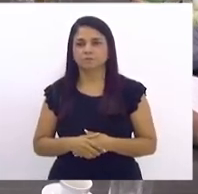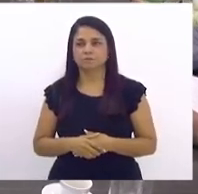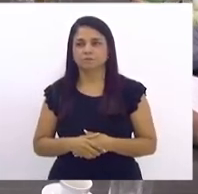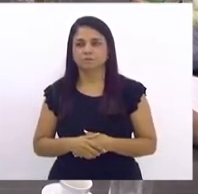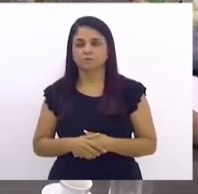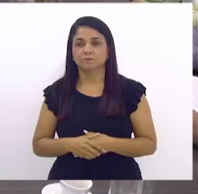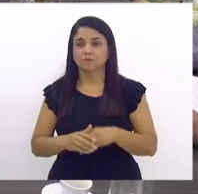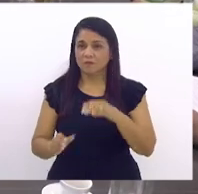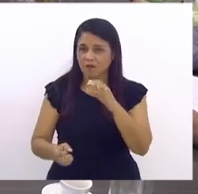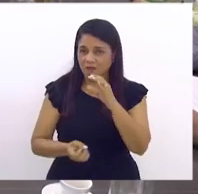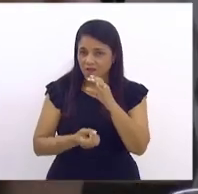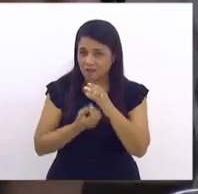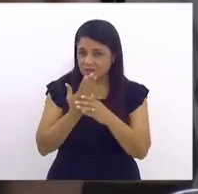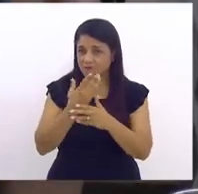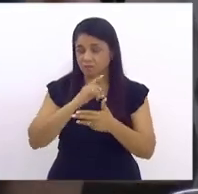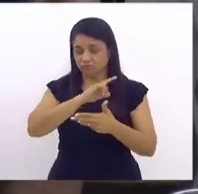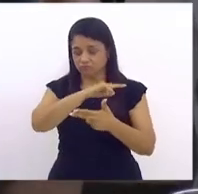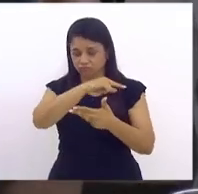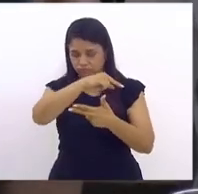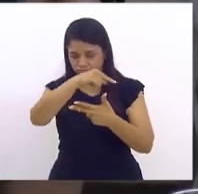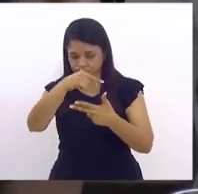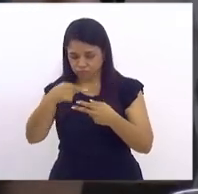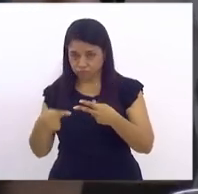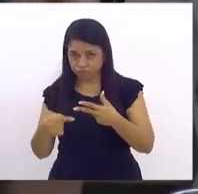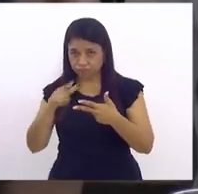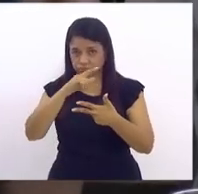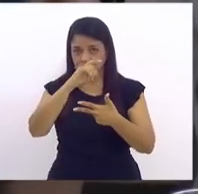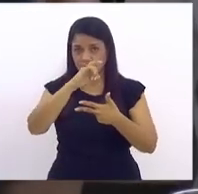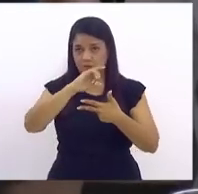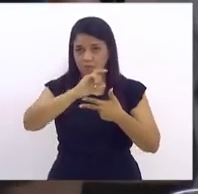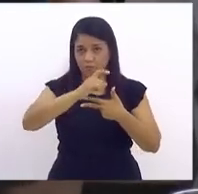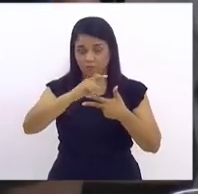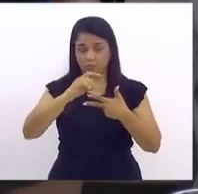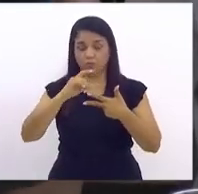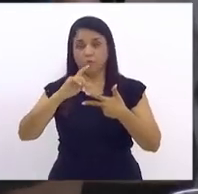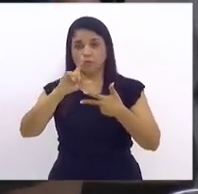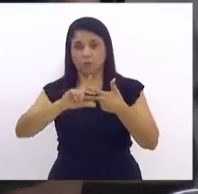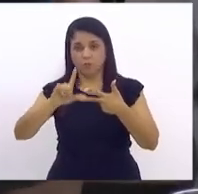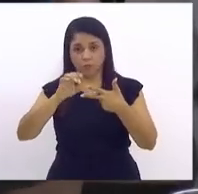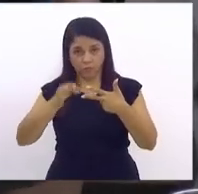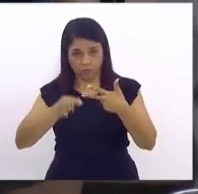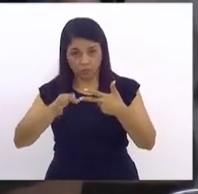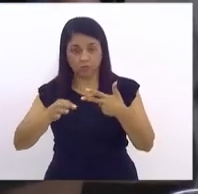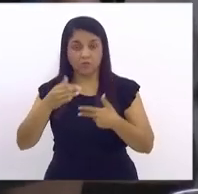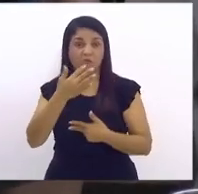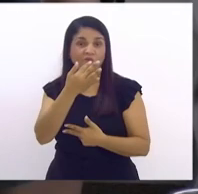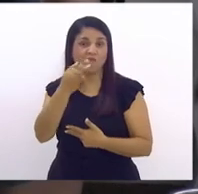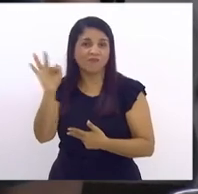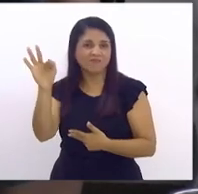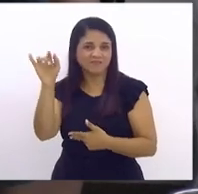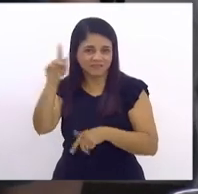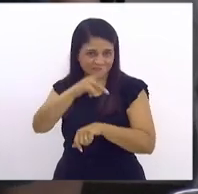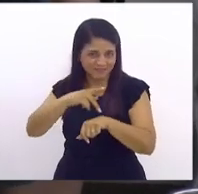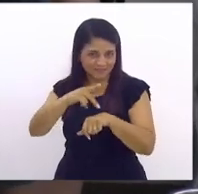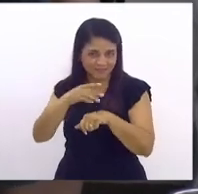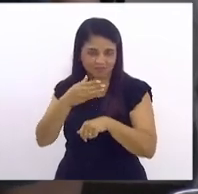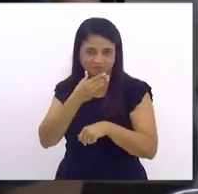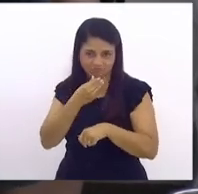A criação dos três poderes, a gente deve ao francês Montesquieu. Né?